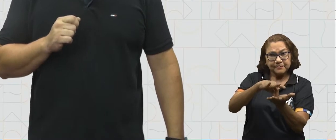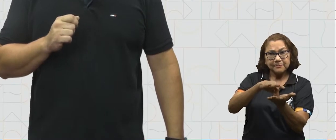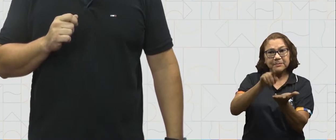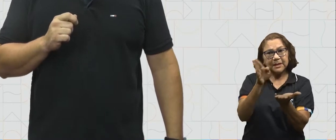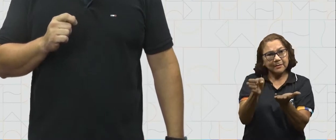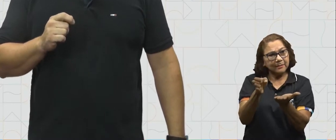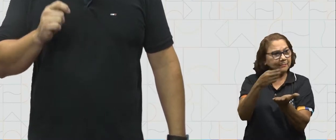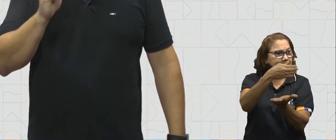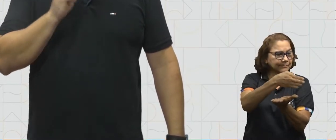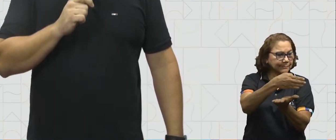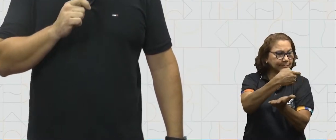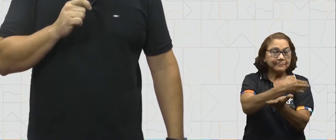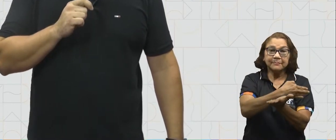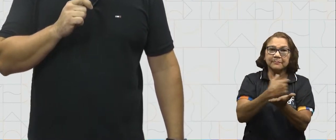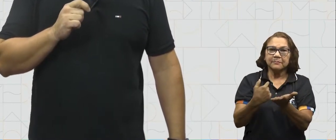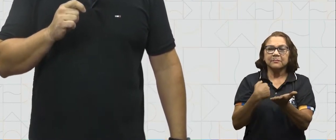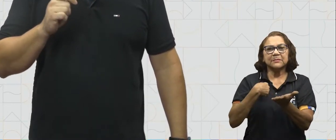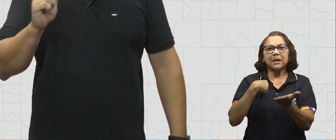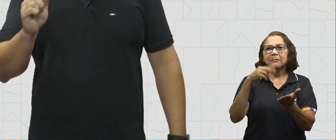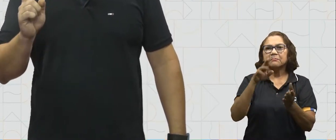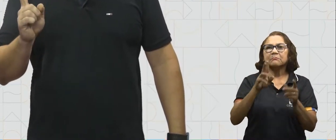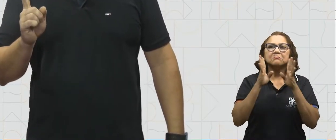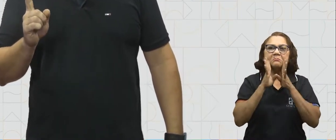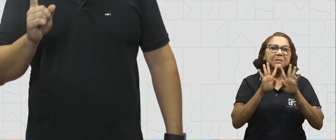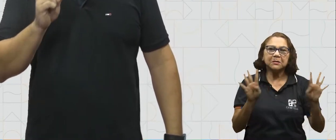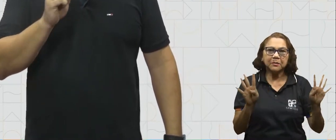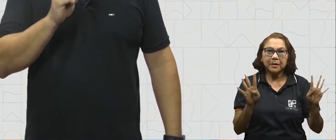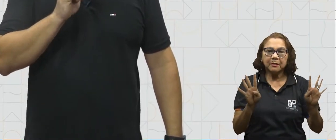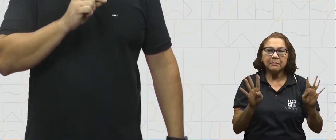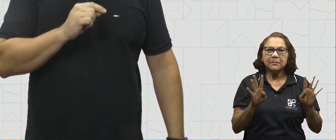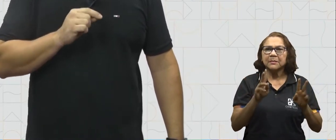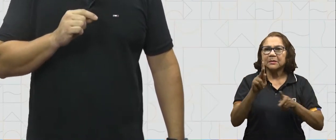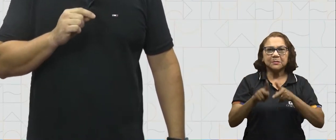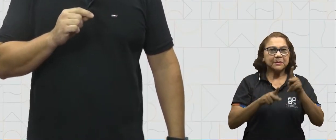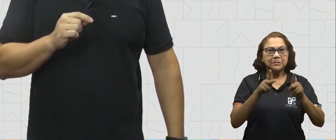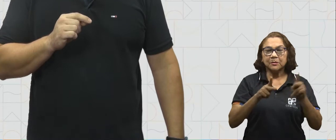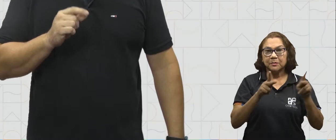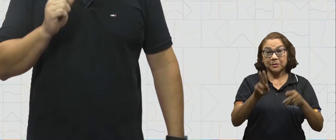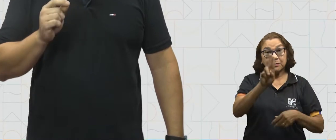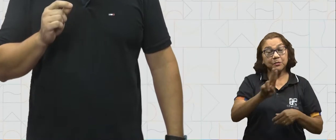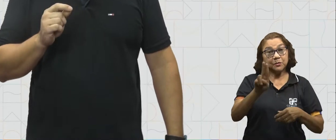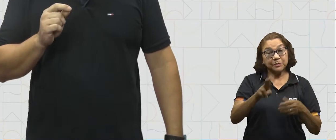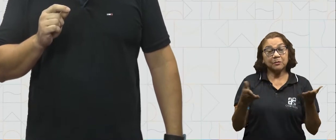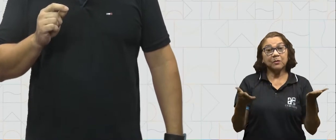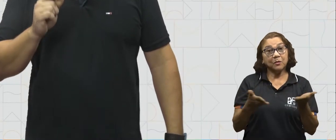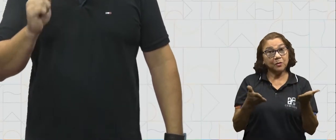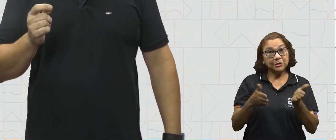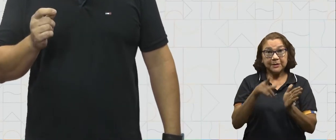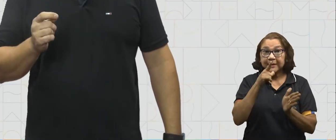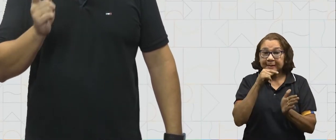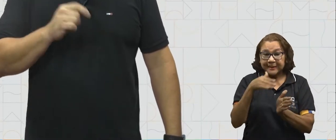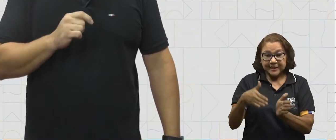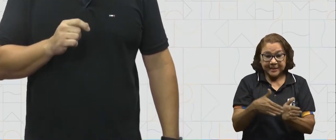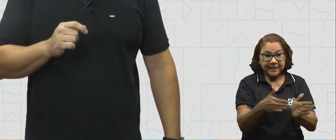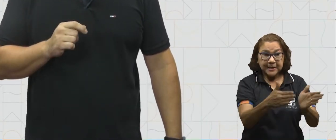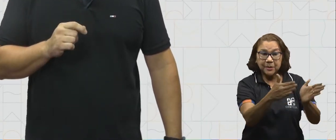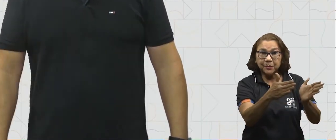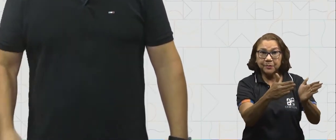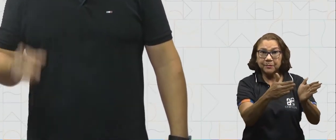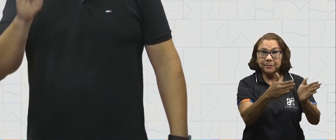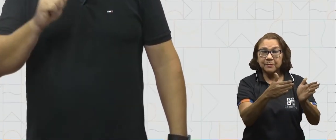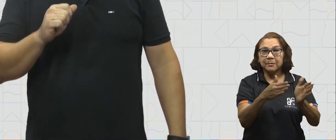no passado. Um elemento da natureza ou ponto de referência que utilizamos até hoje na nossa região são os rios e